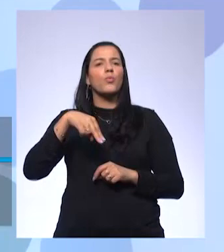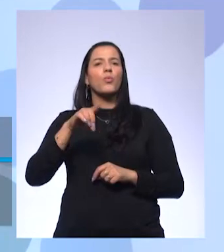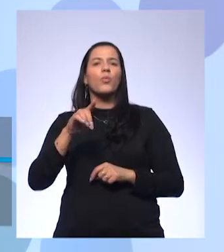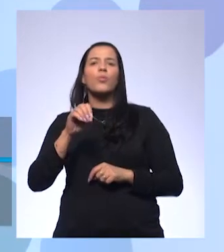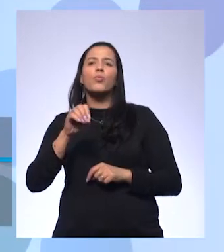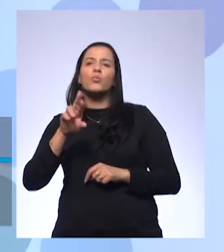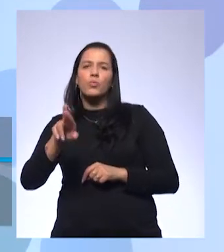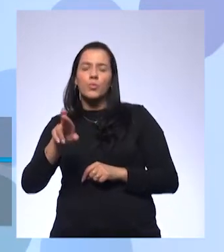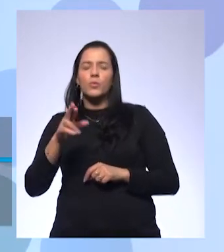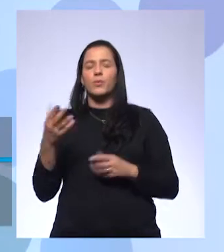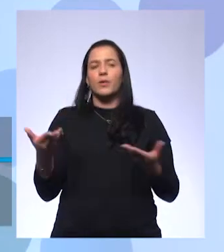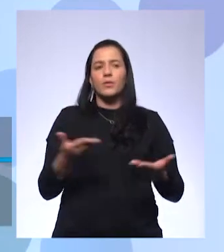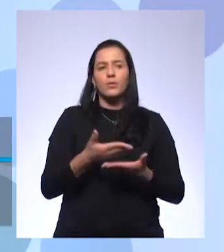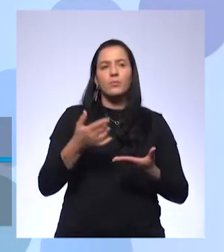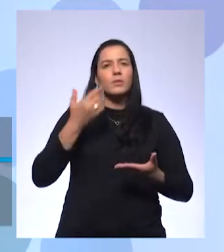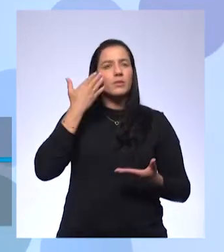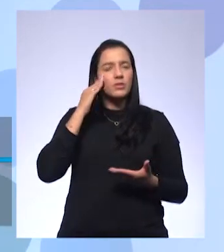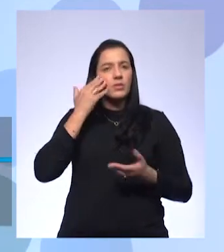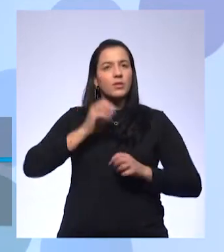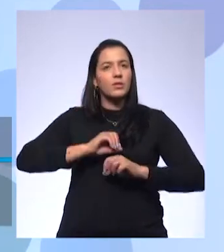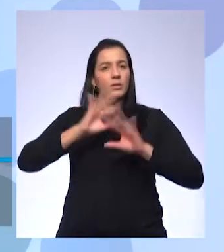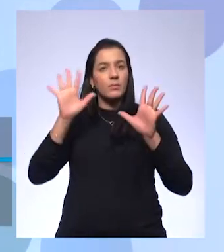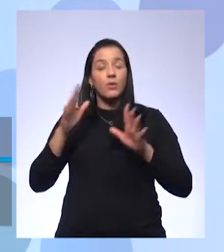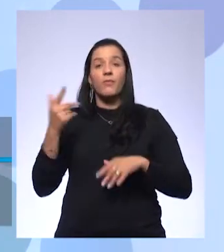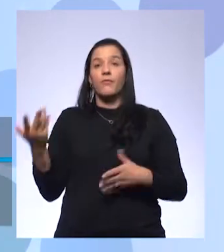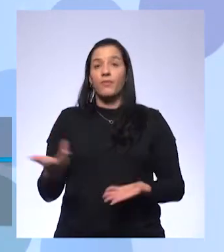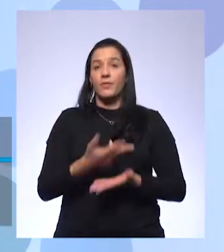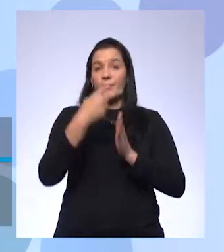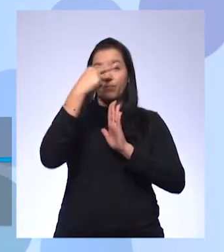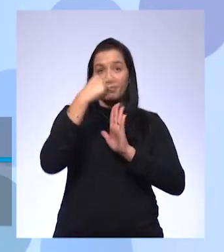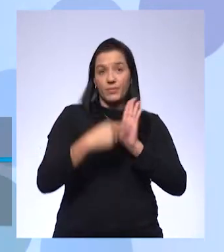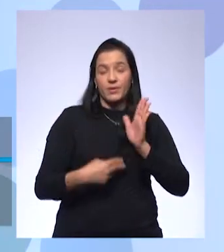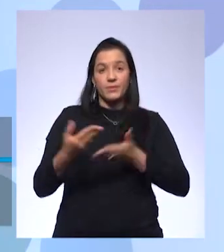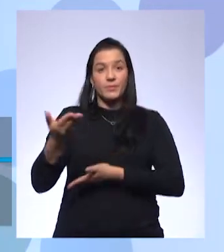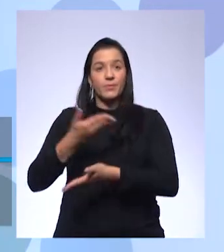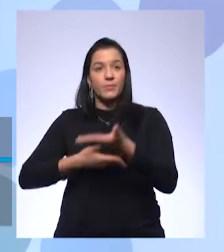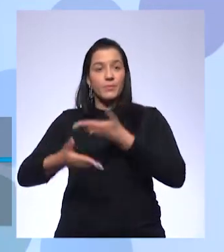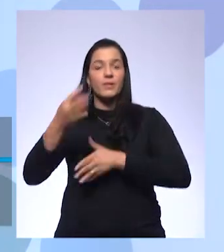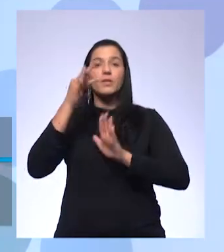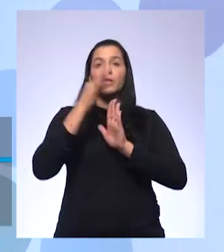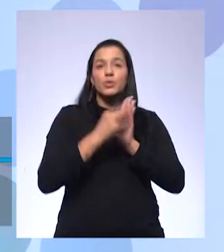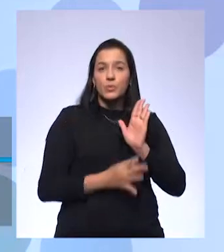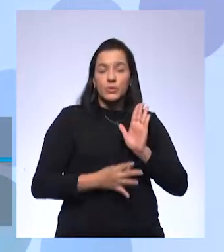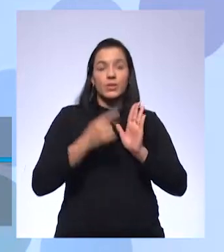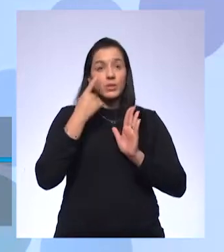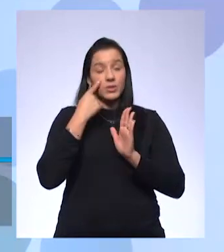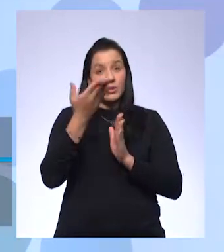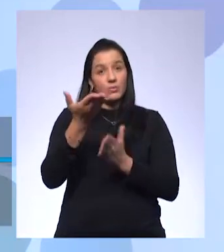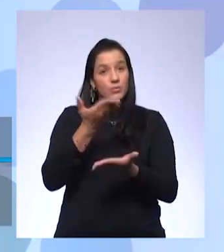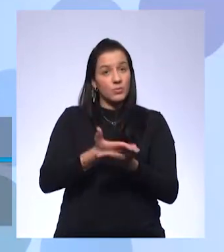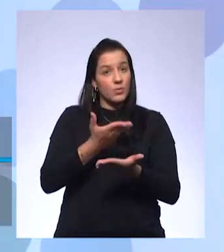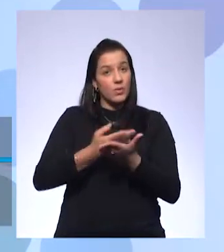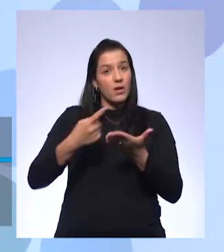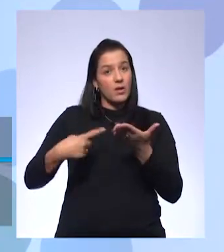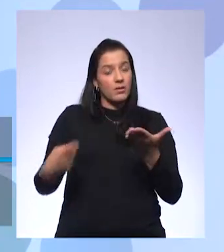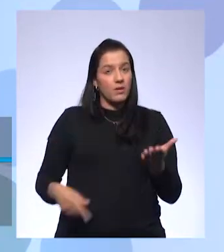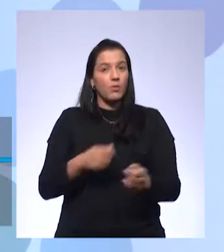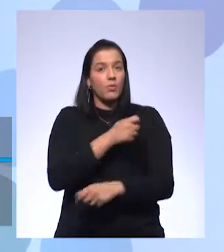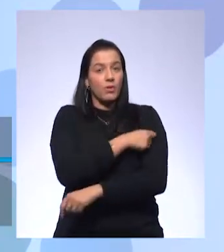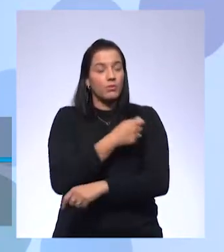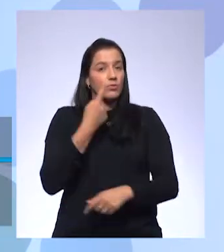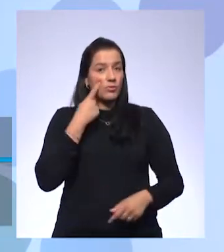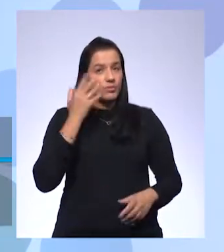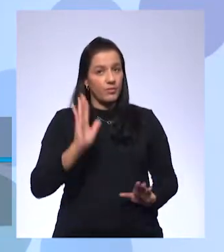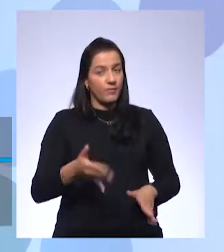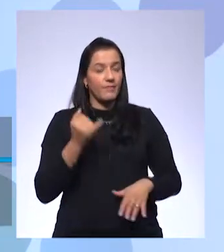um pouquinho mais da Operação Condor, vamos fazer a leitura compartilhada de um texto que está lá no caderno do aluno, como eu já sinalizei para